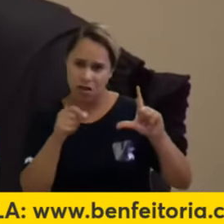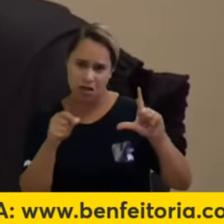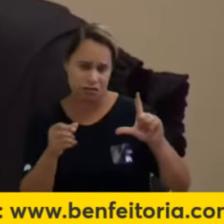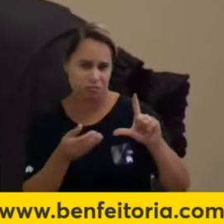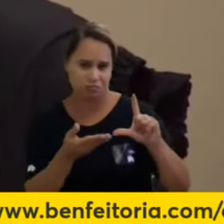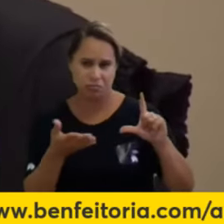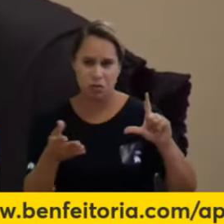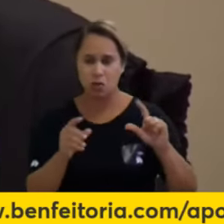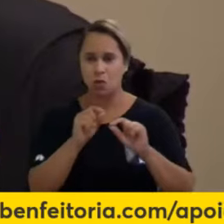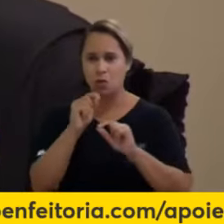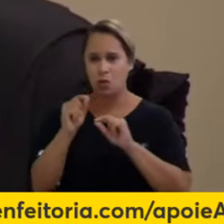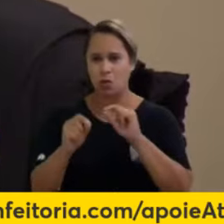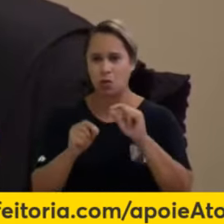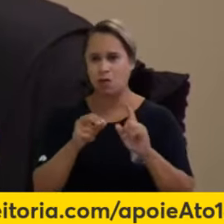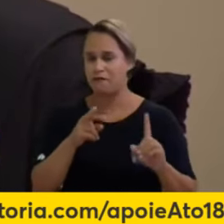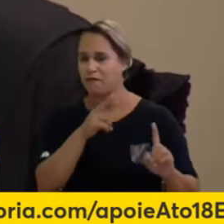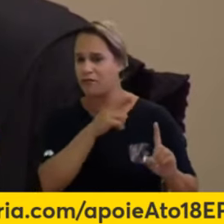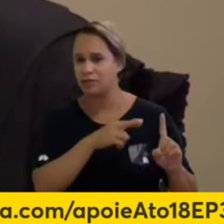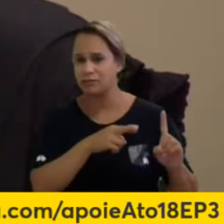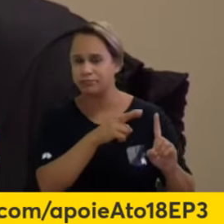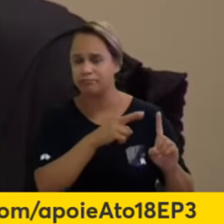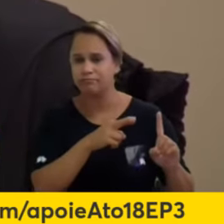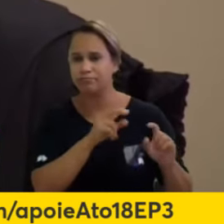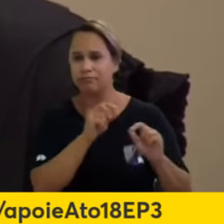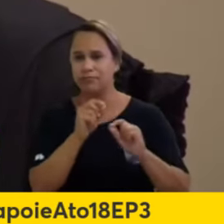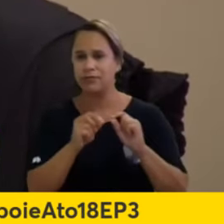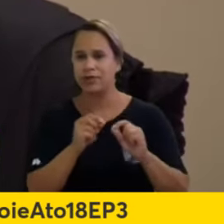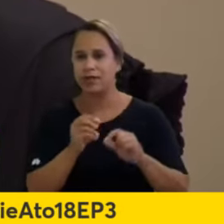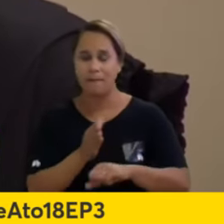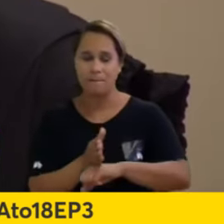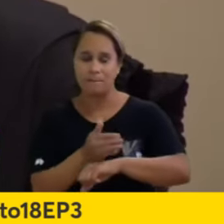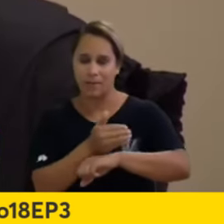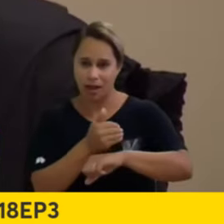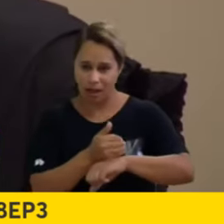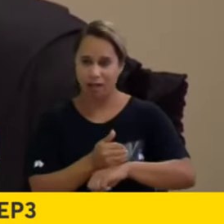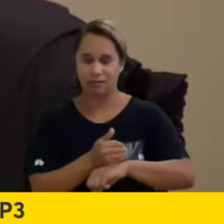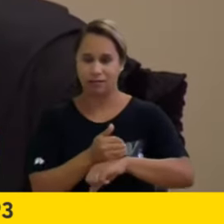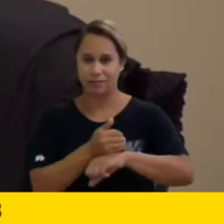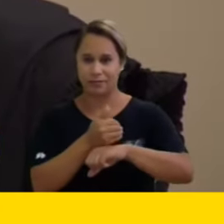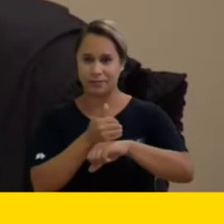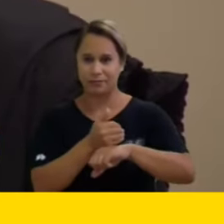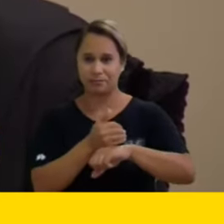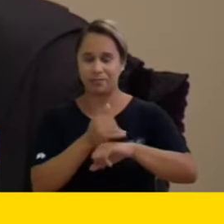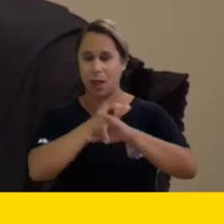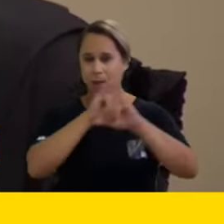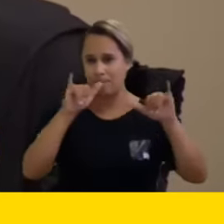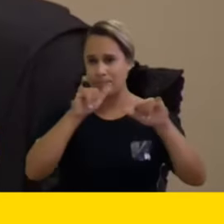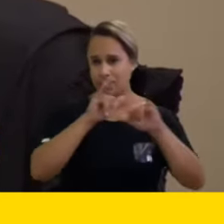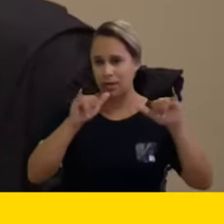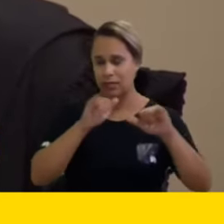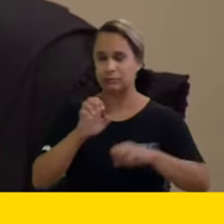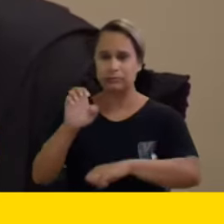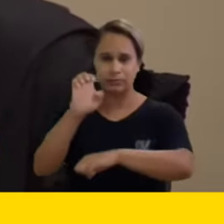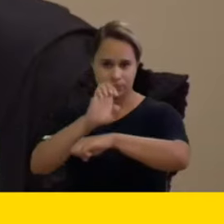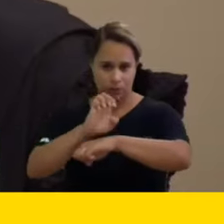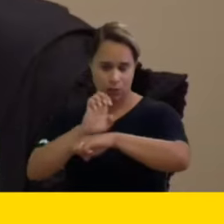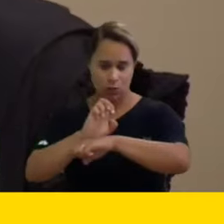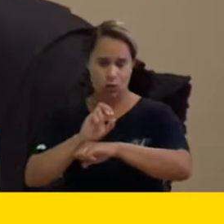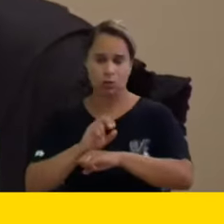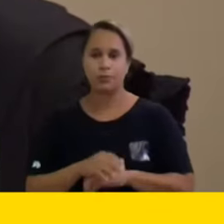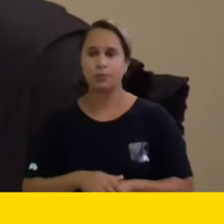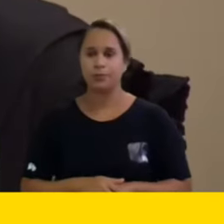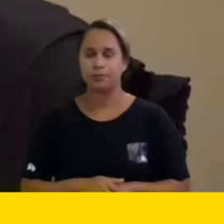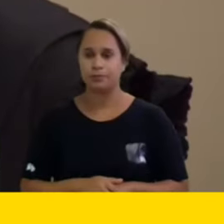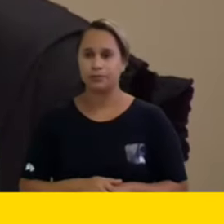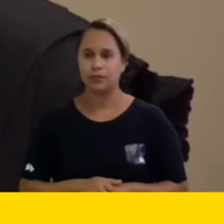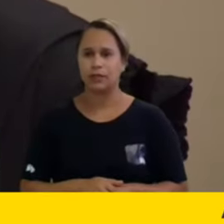eleitorado alvo que serviria como base a uma pré-campanha estadual e outra Unidade da Federação verifico também que para a segurança pessoal